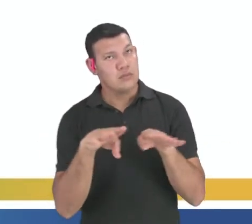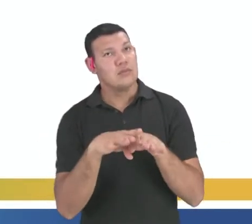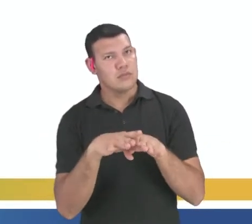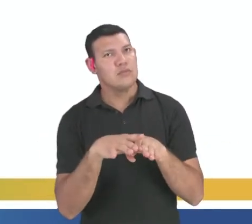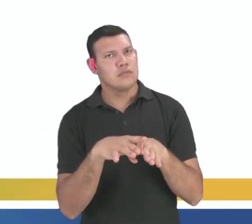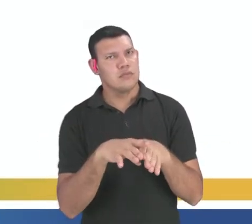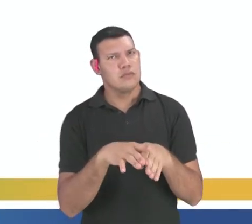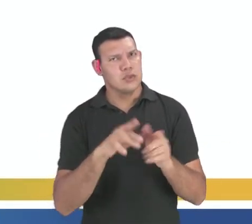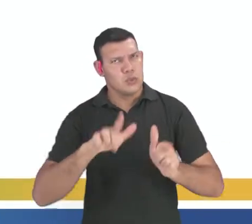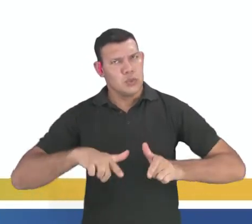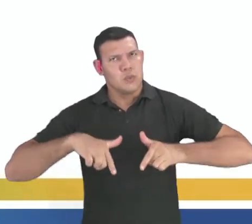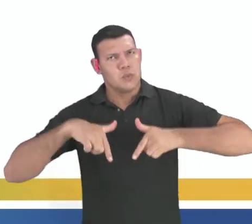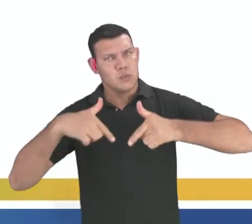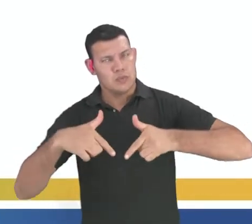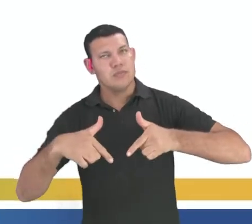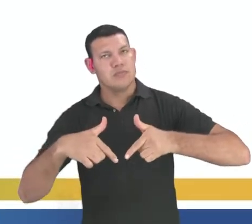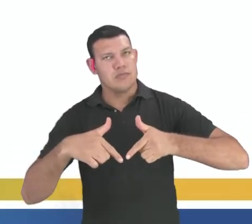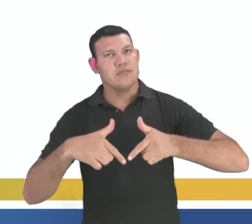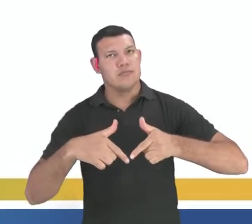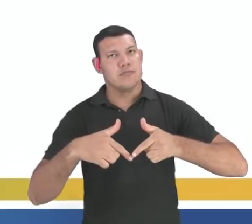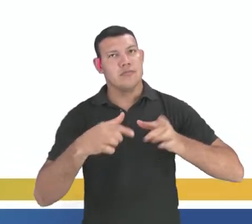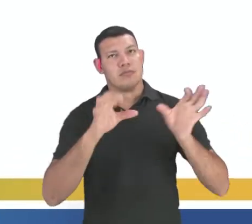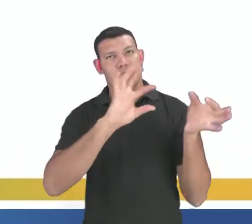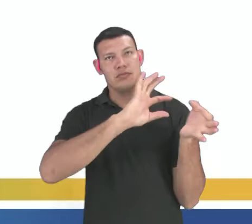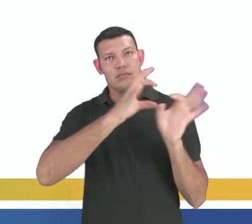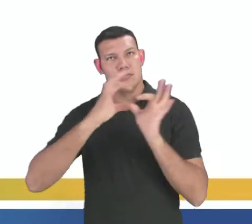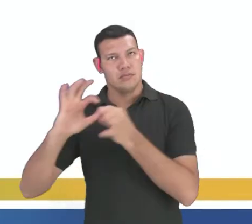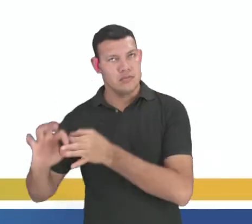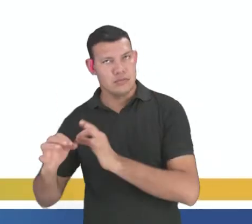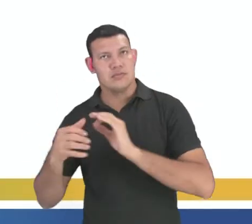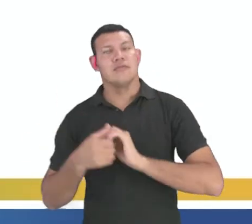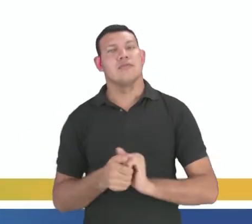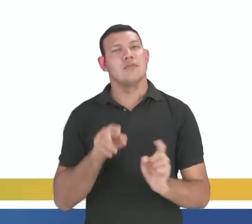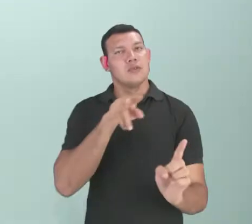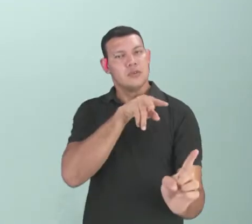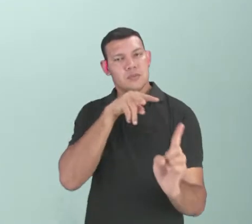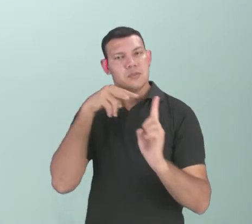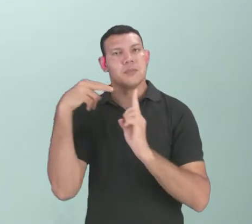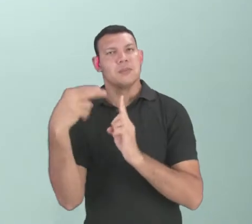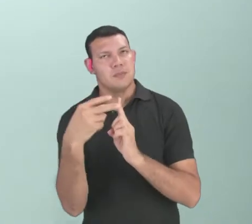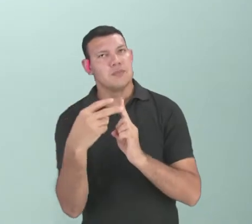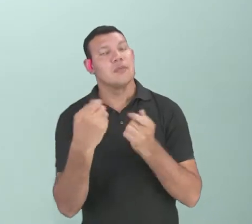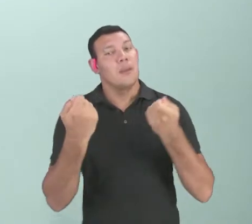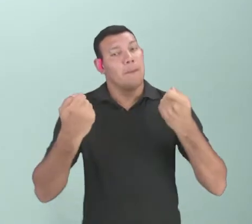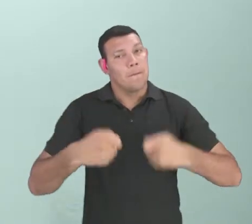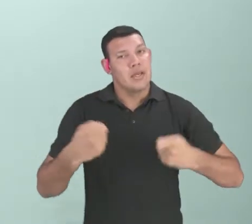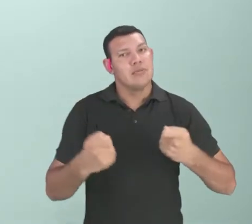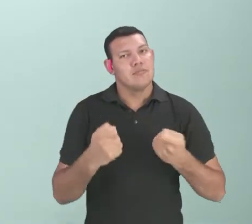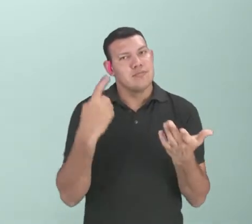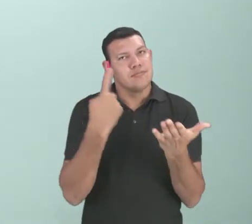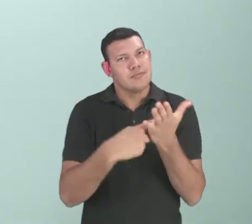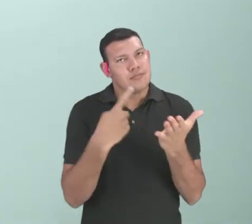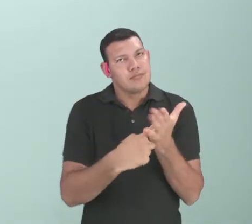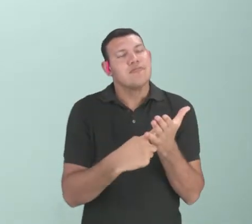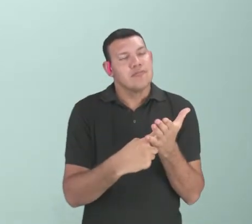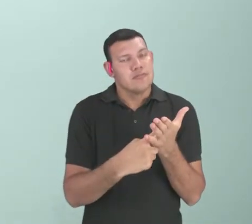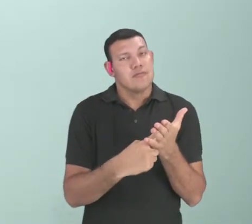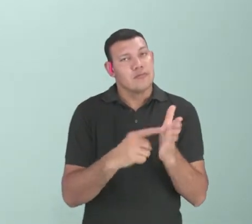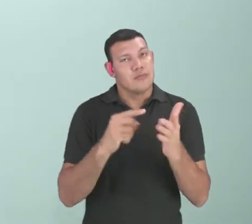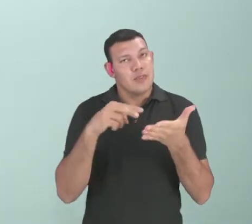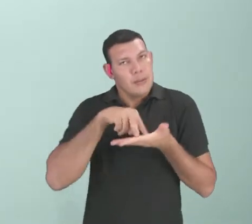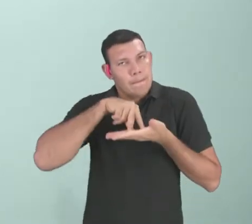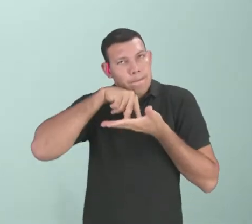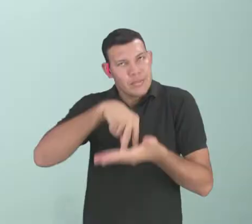com argumentos coerentes. Ou seja, para quando eu dou meu ponto de vista, eu preciso colocar argumentos que comprovem aquele meu